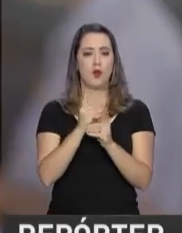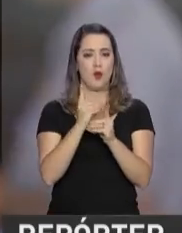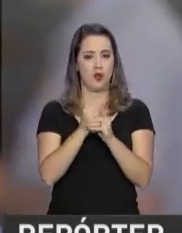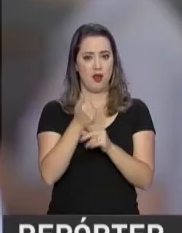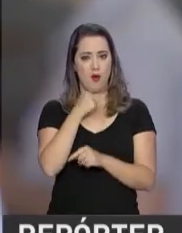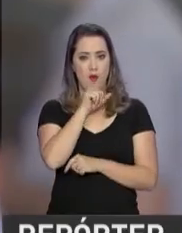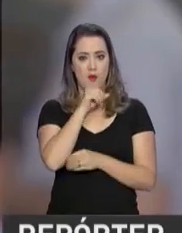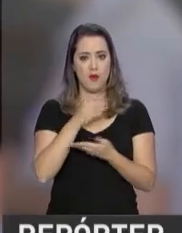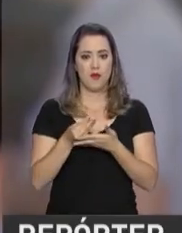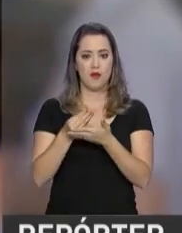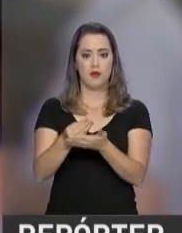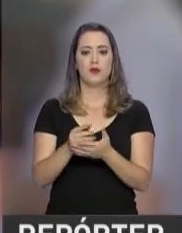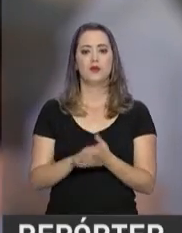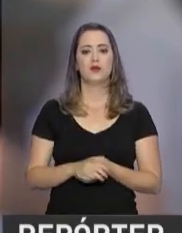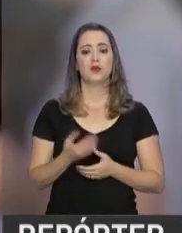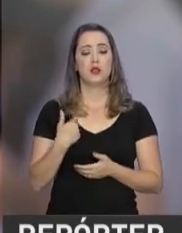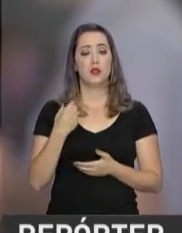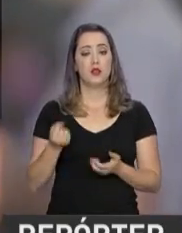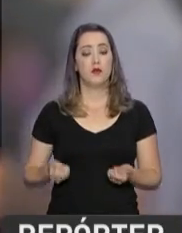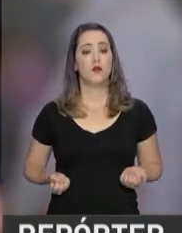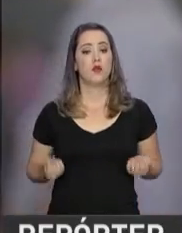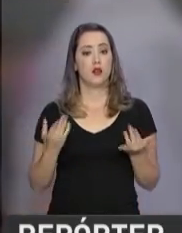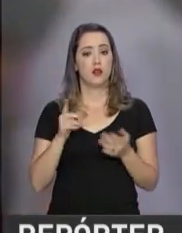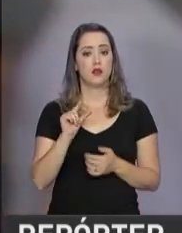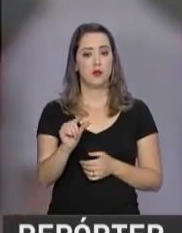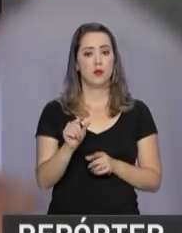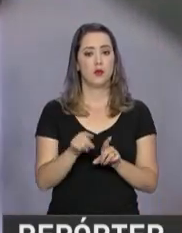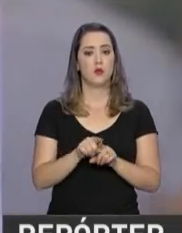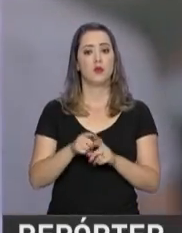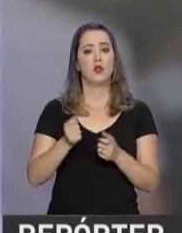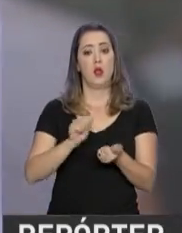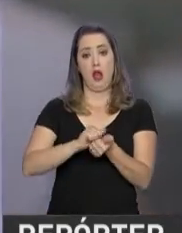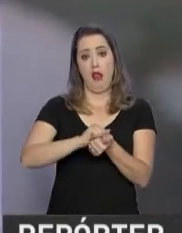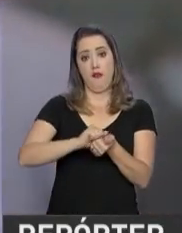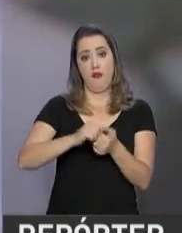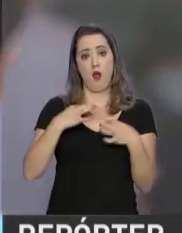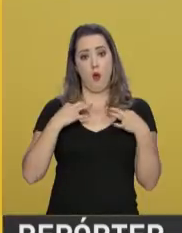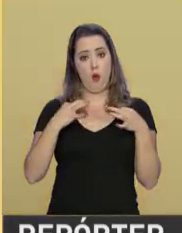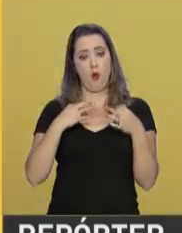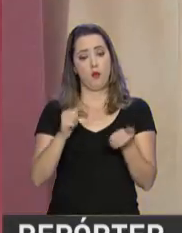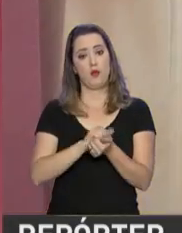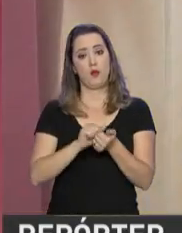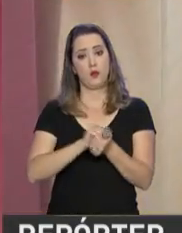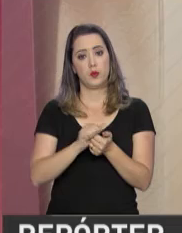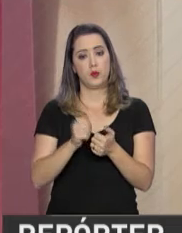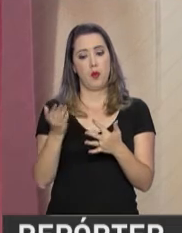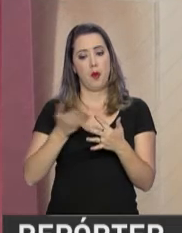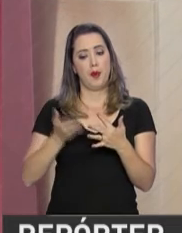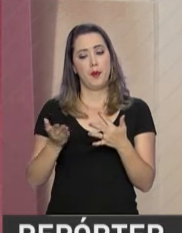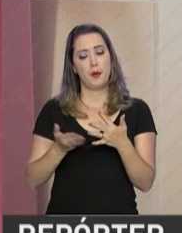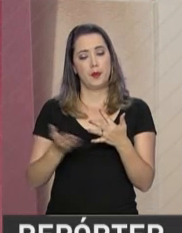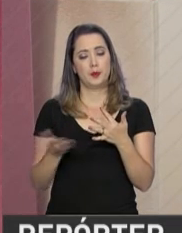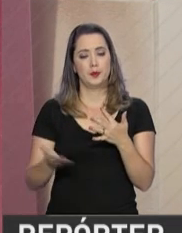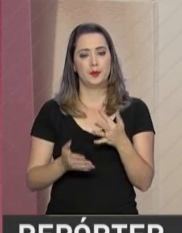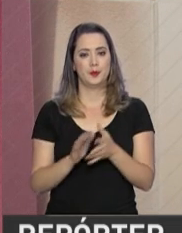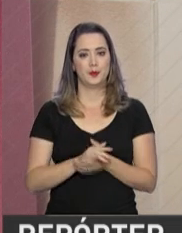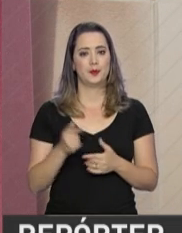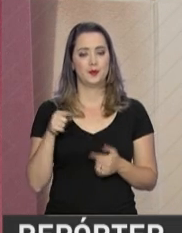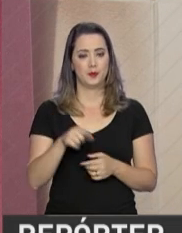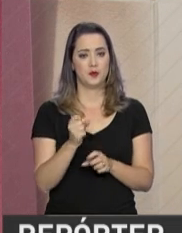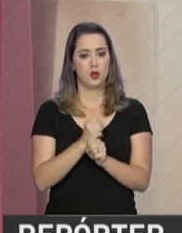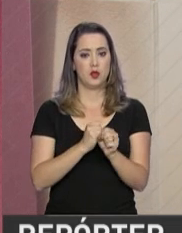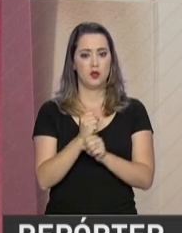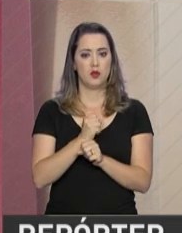aí vou gastar um pouquinho que eu vou comprar uma máquina de lavar que ele estragou a dela vou para a prestação deverão se destacar neste ano os ramos de